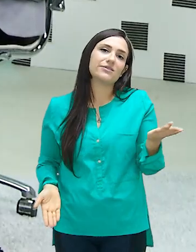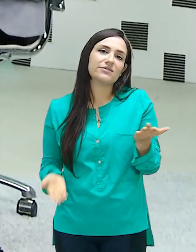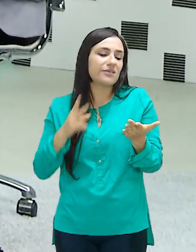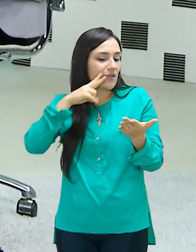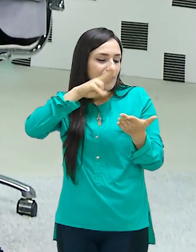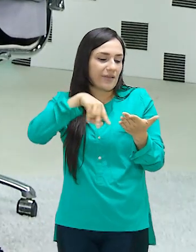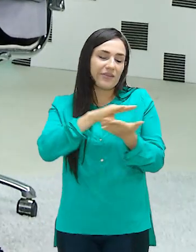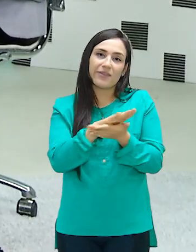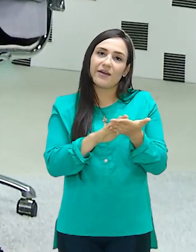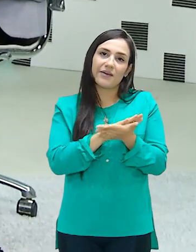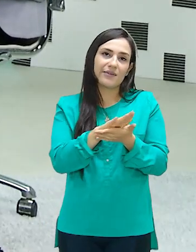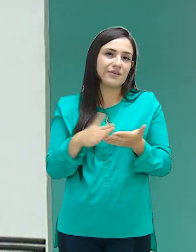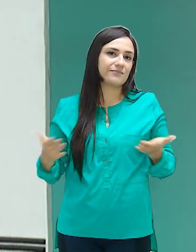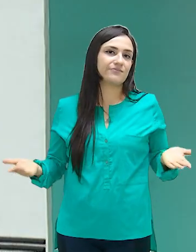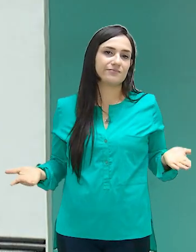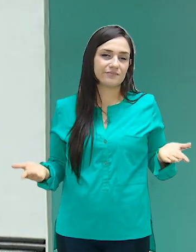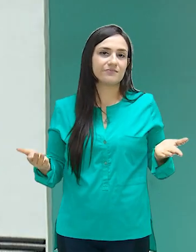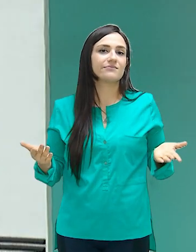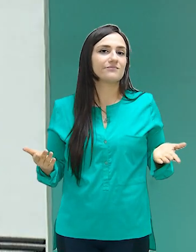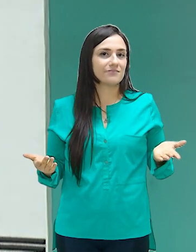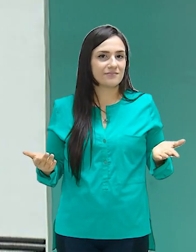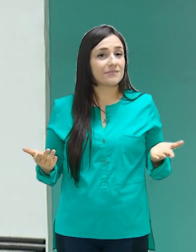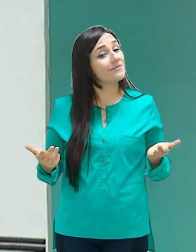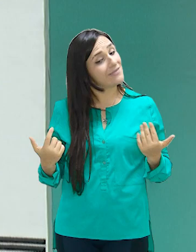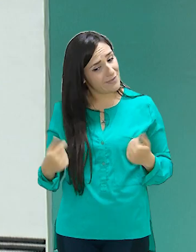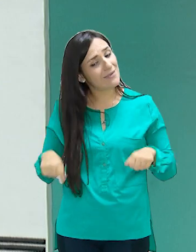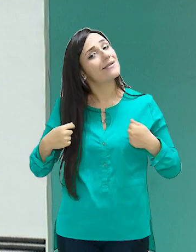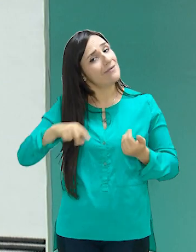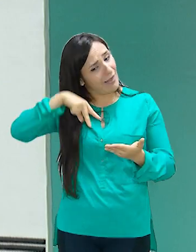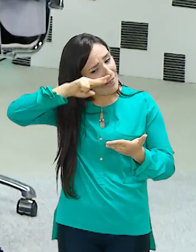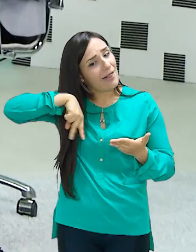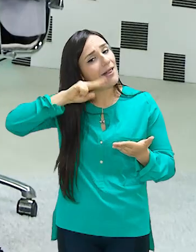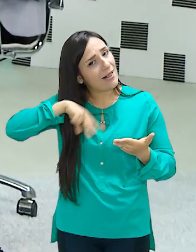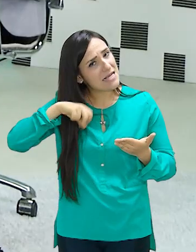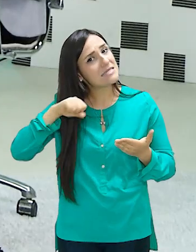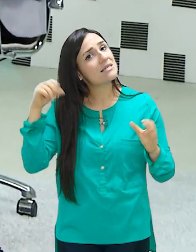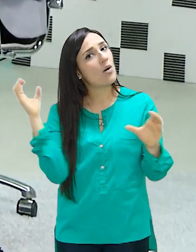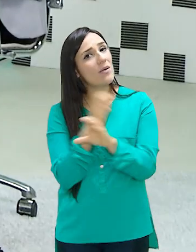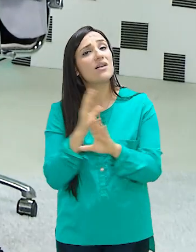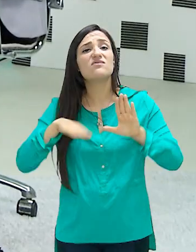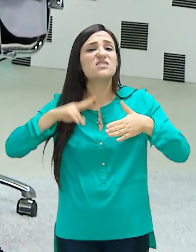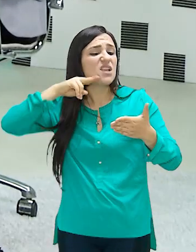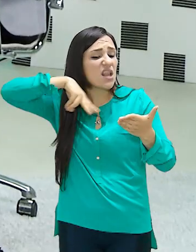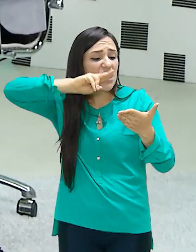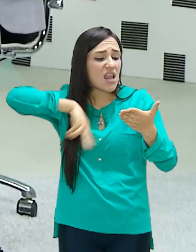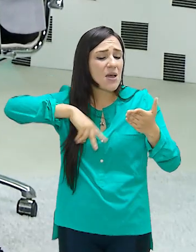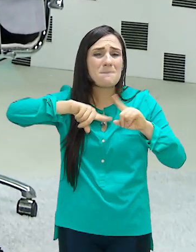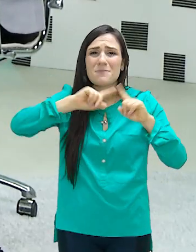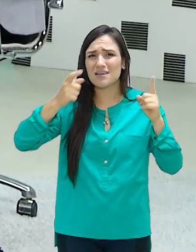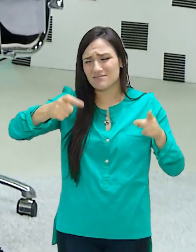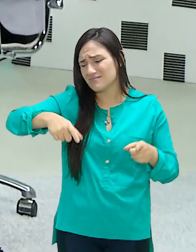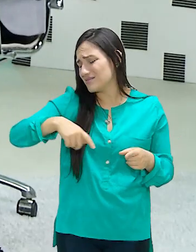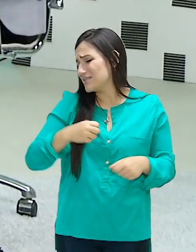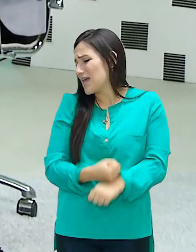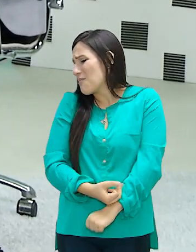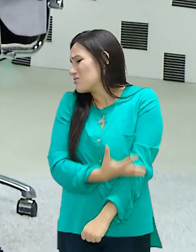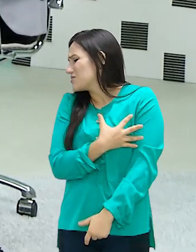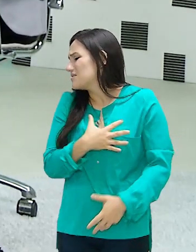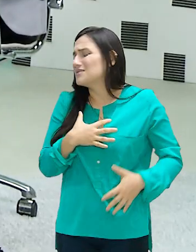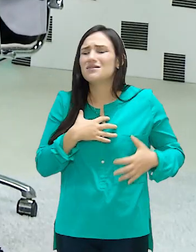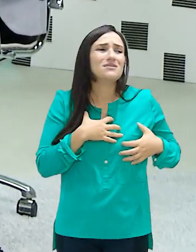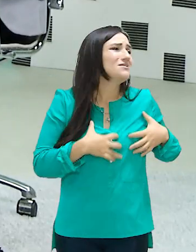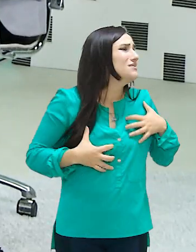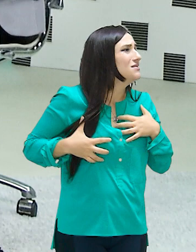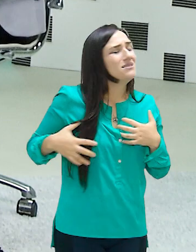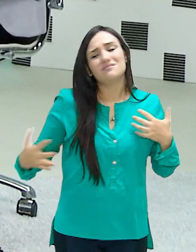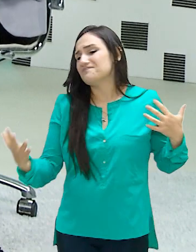Sem ler. Sem ler. Eu costumo dizer, não assine nada sem ler. Ou muitas vezes ali está lendo, mas está tão ali, a emoção está tão